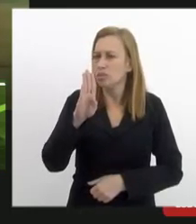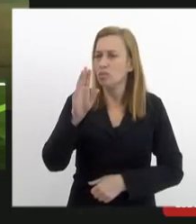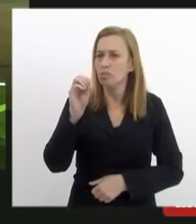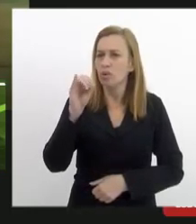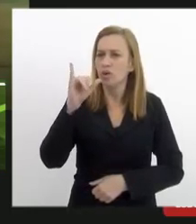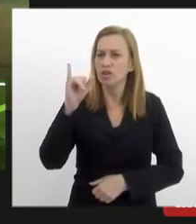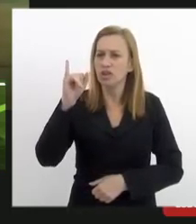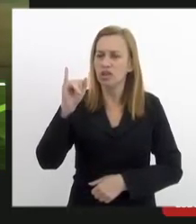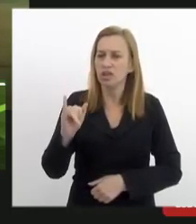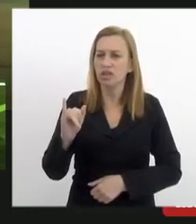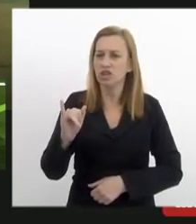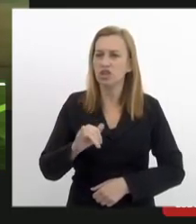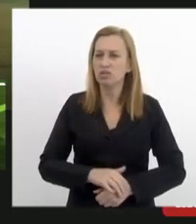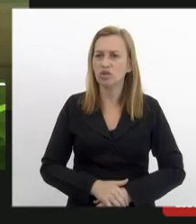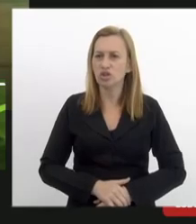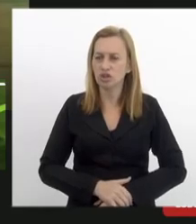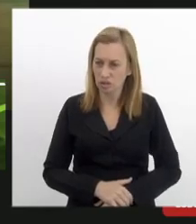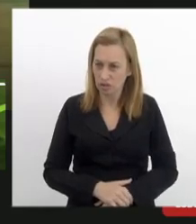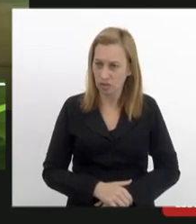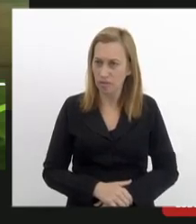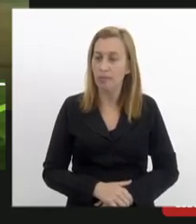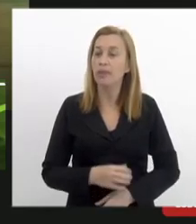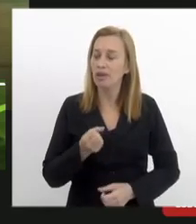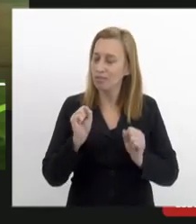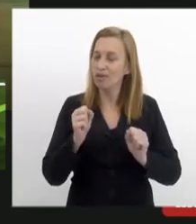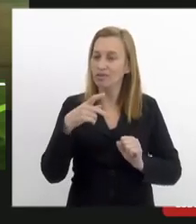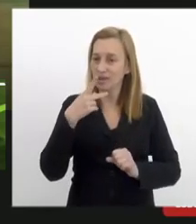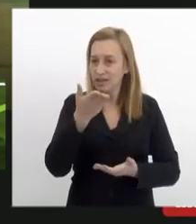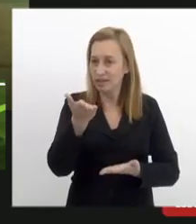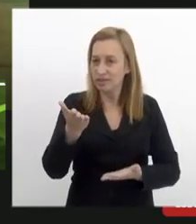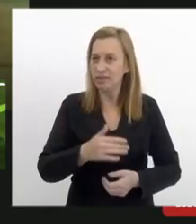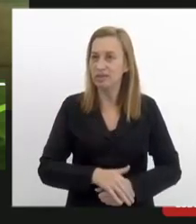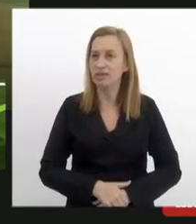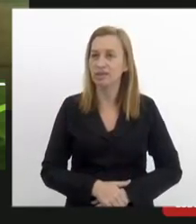Boa tarde. Palavra, palavra é com você.